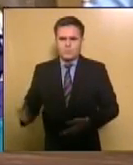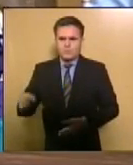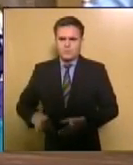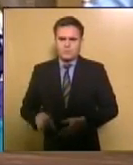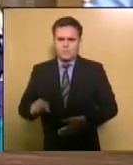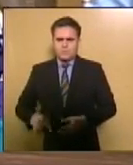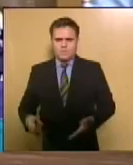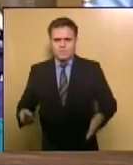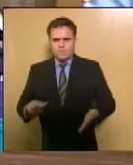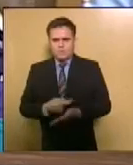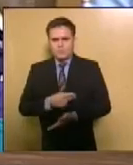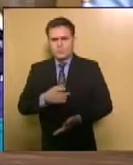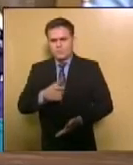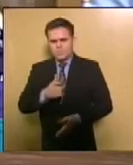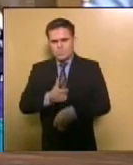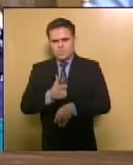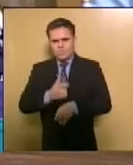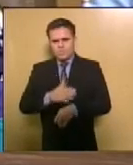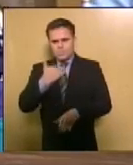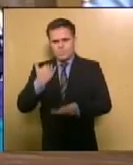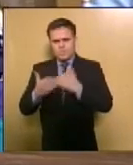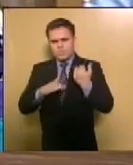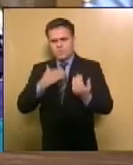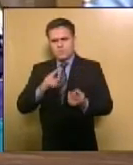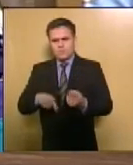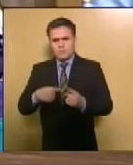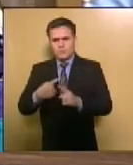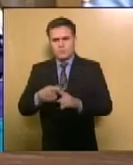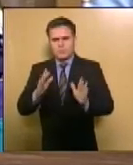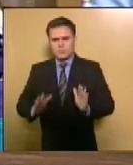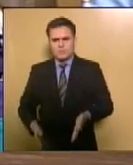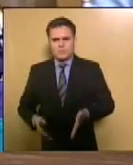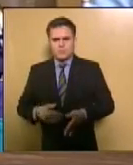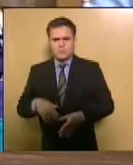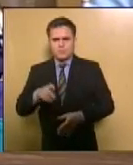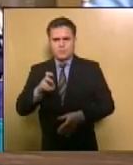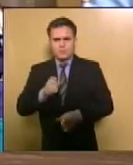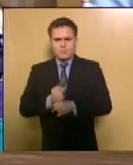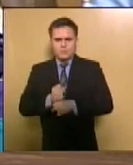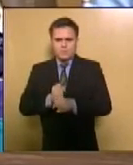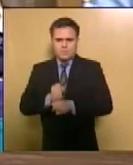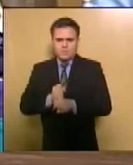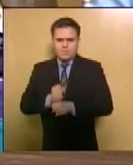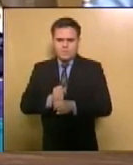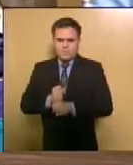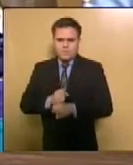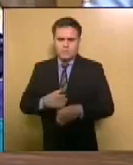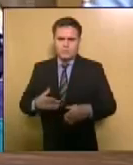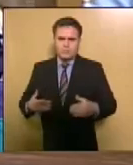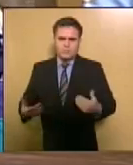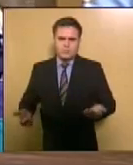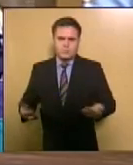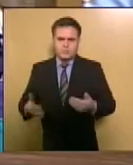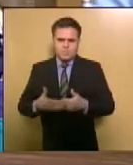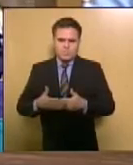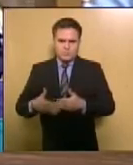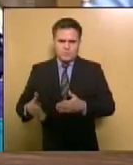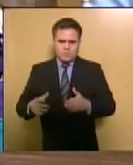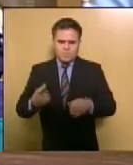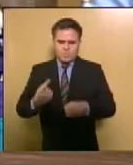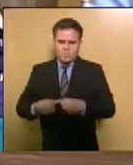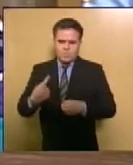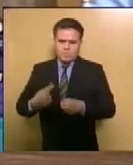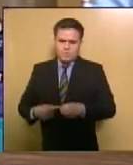esses índices de homicídio el eles vêm aumentando eu fui delegada no interior do Estado por 5 anos e no período que eu passei no interior